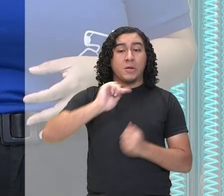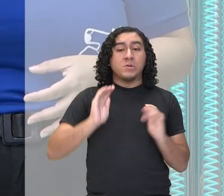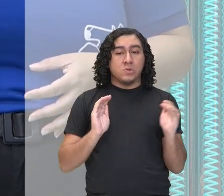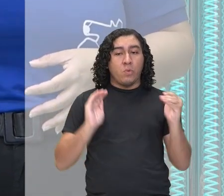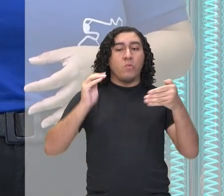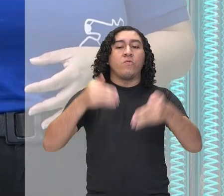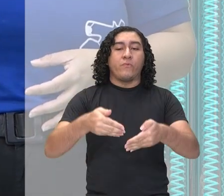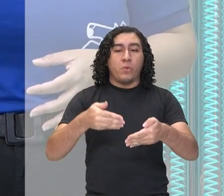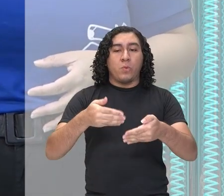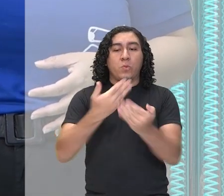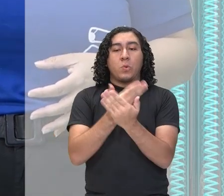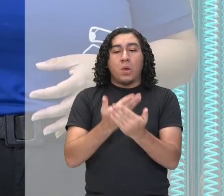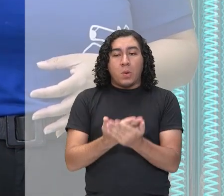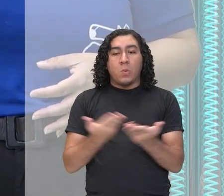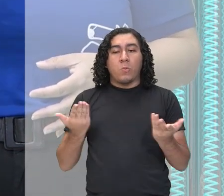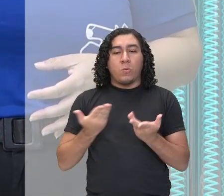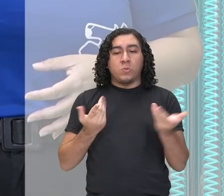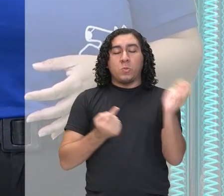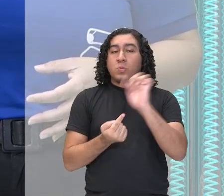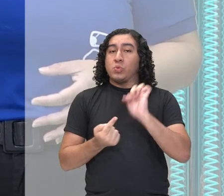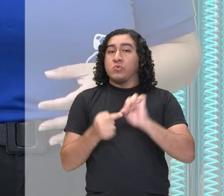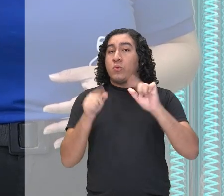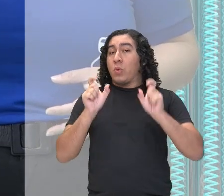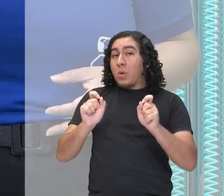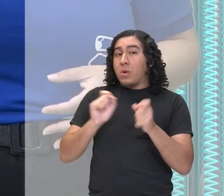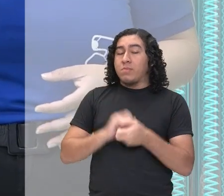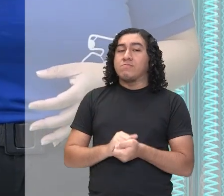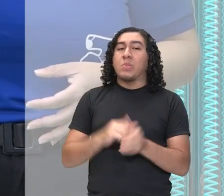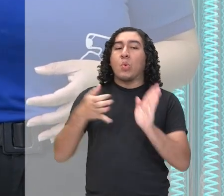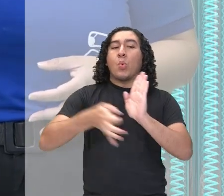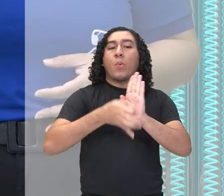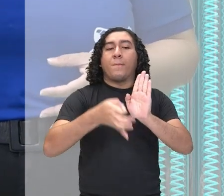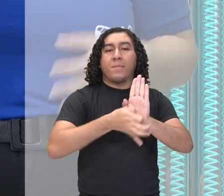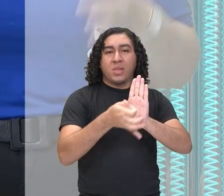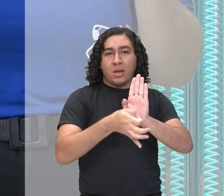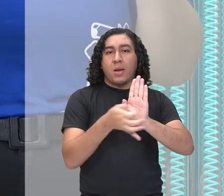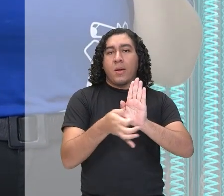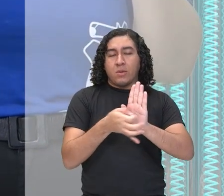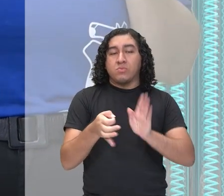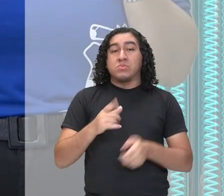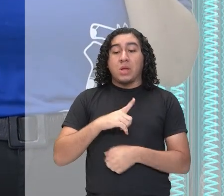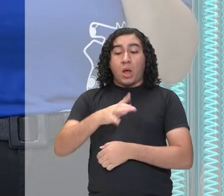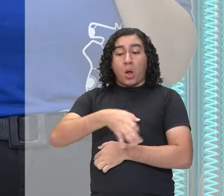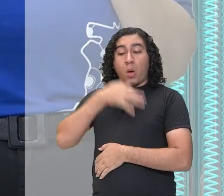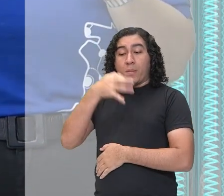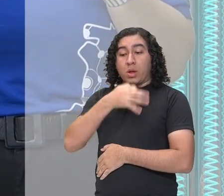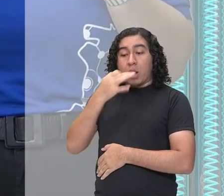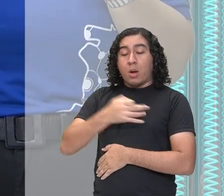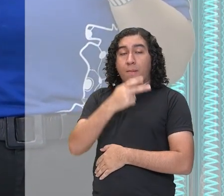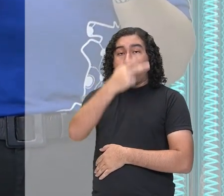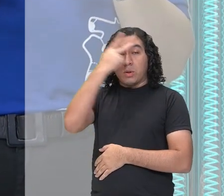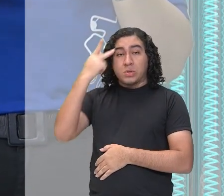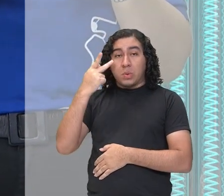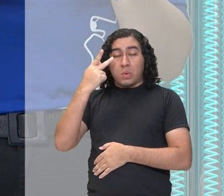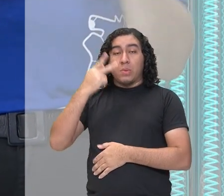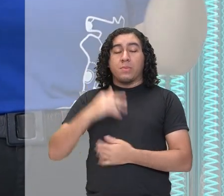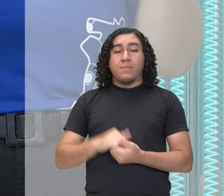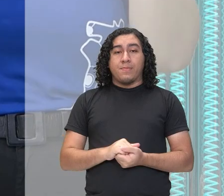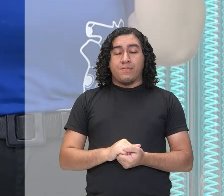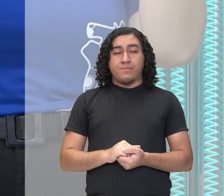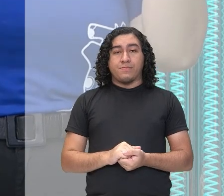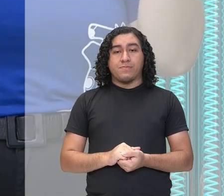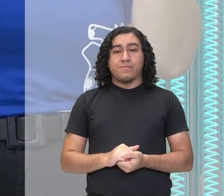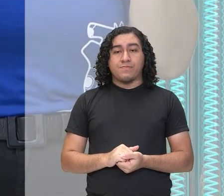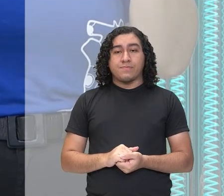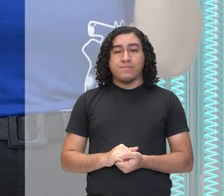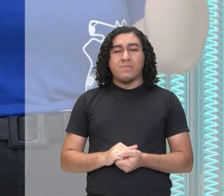desta finalidade, deste objetivo que é o da opinião, emitir ponto de vista sobre algo. E